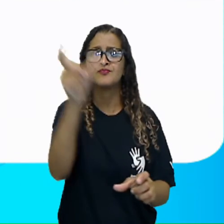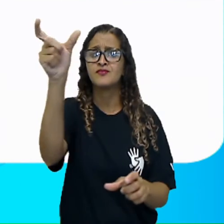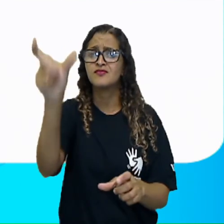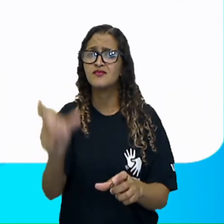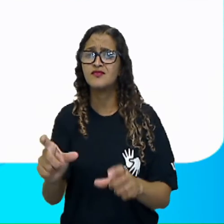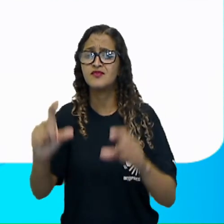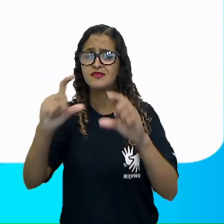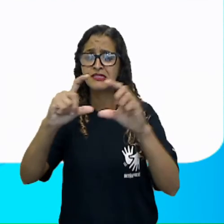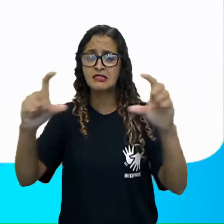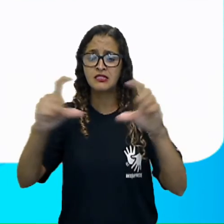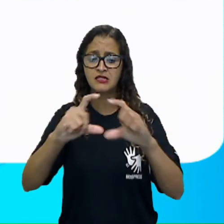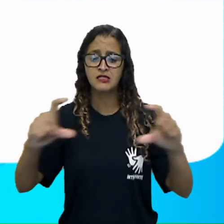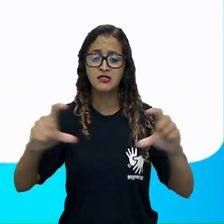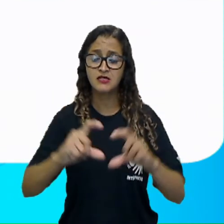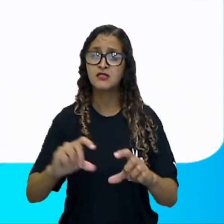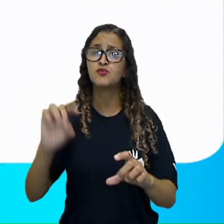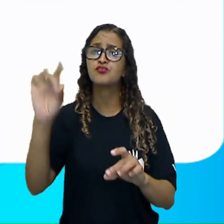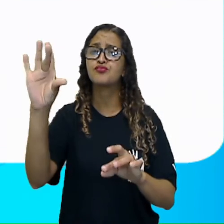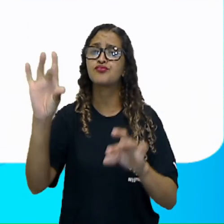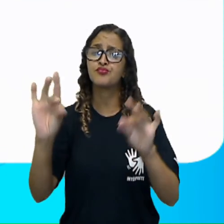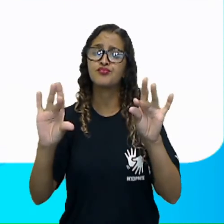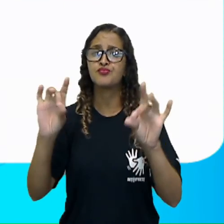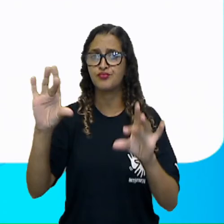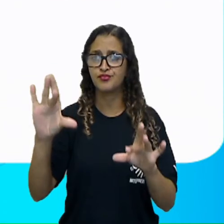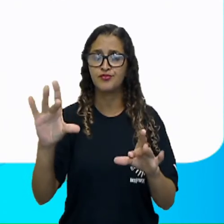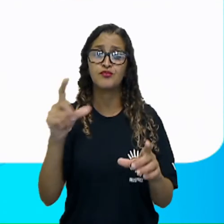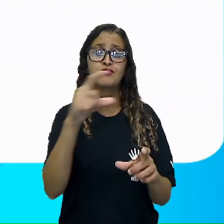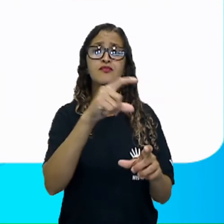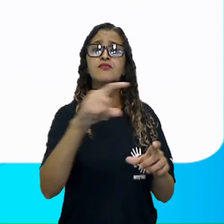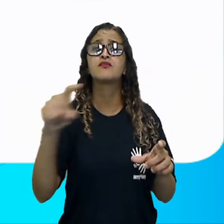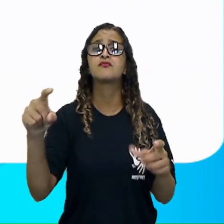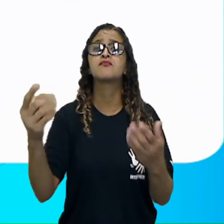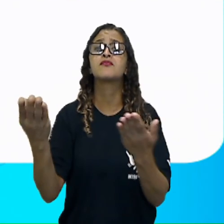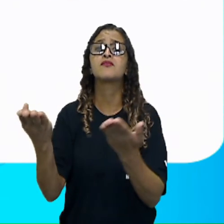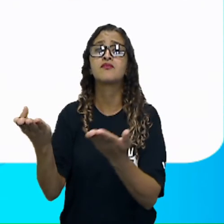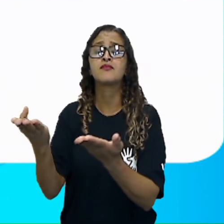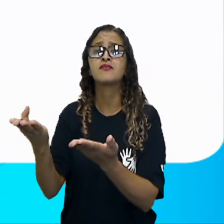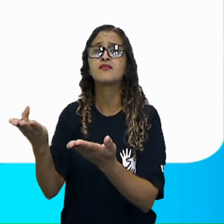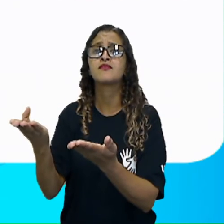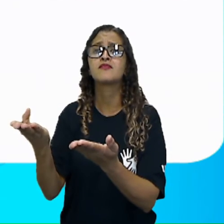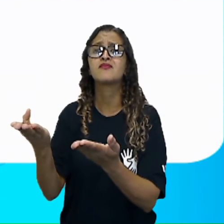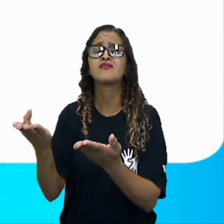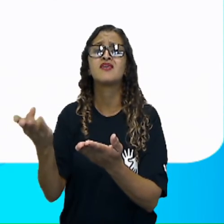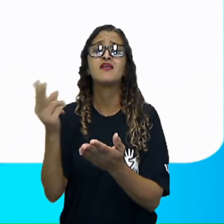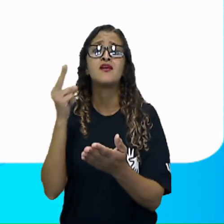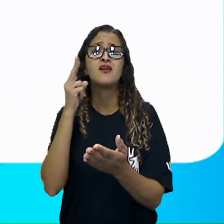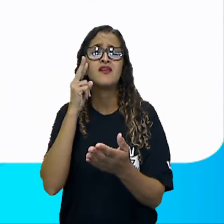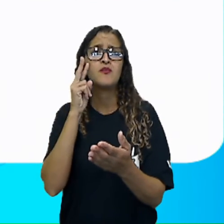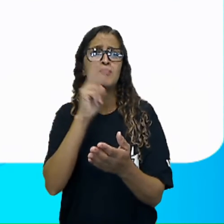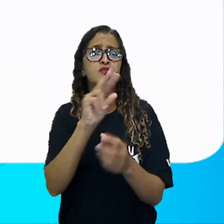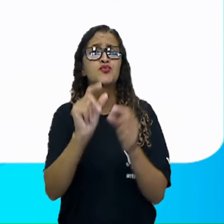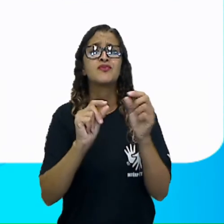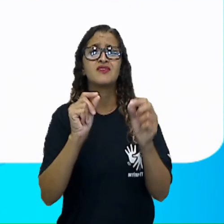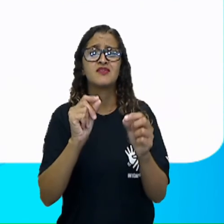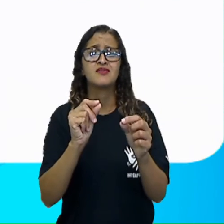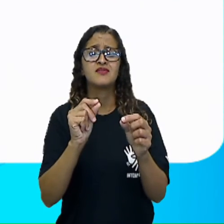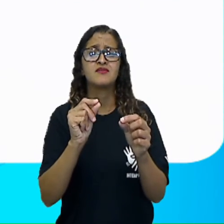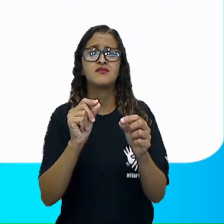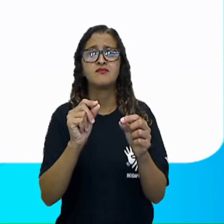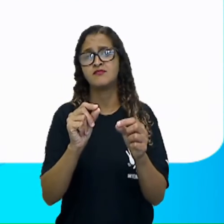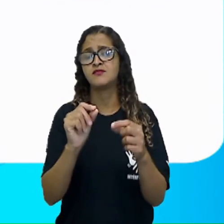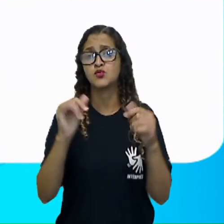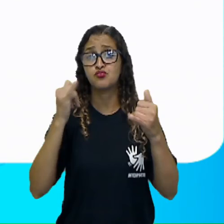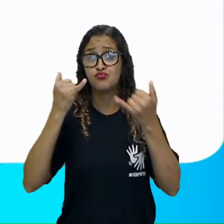cada parágrafo. No primeiro parágrafo, do que é que fala?